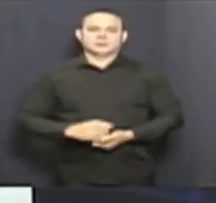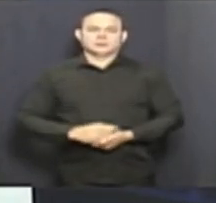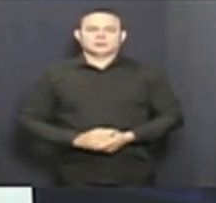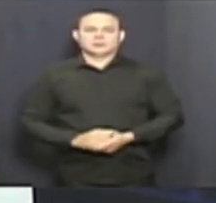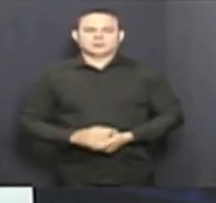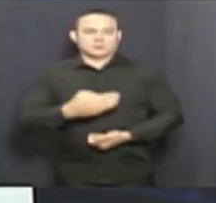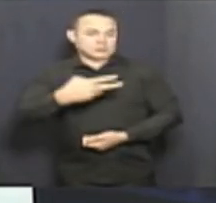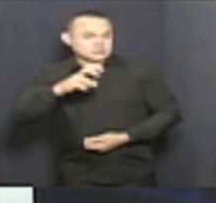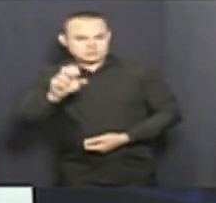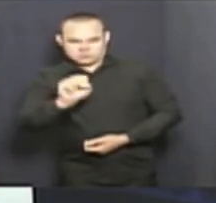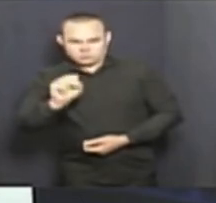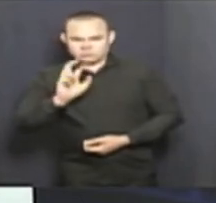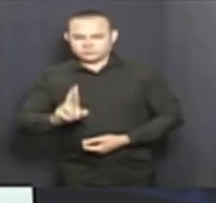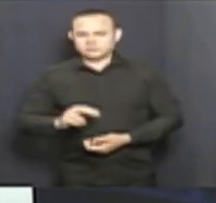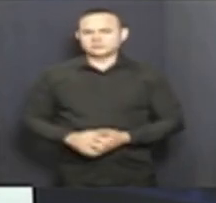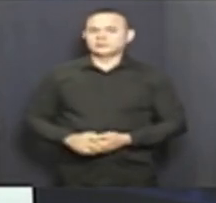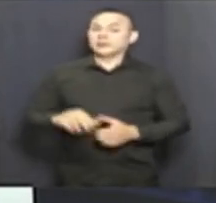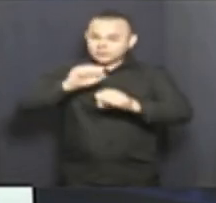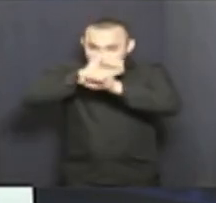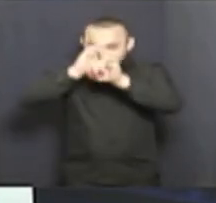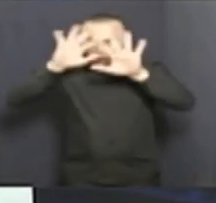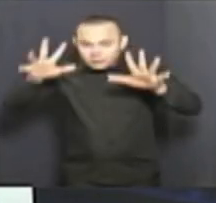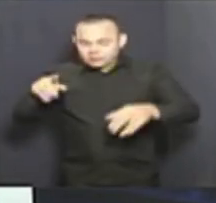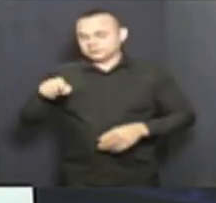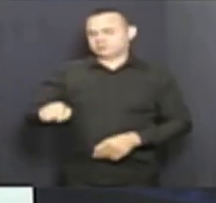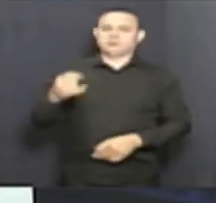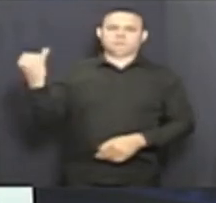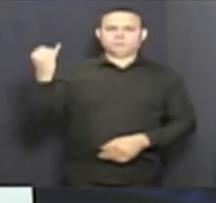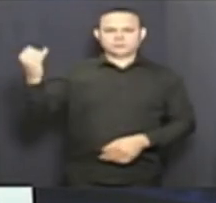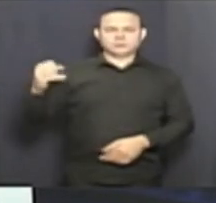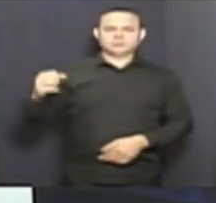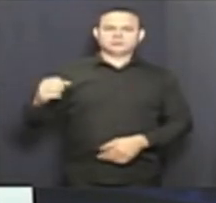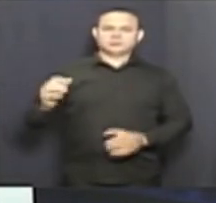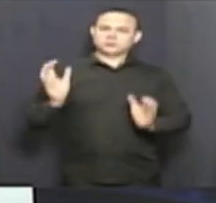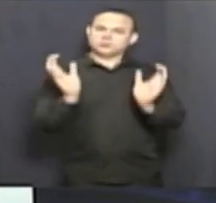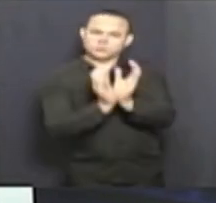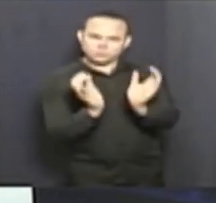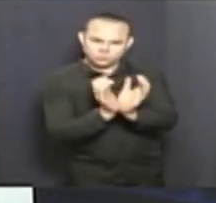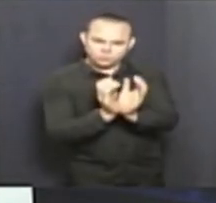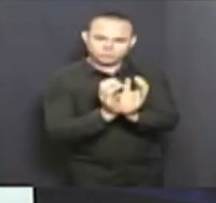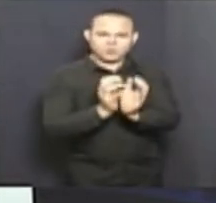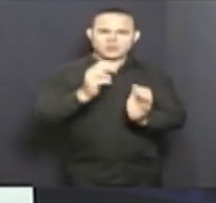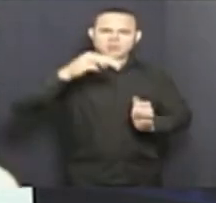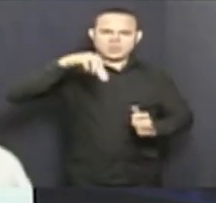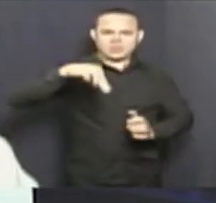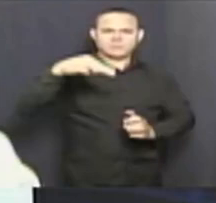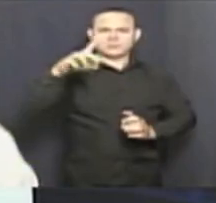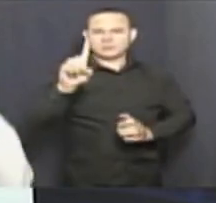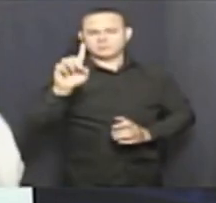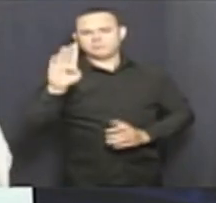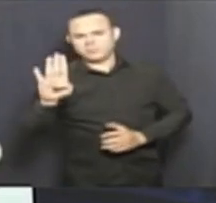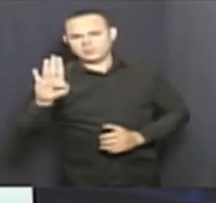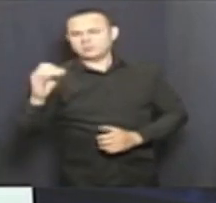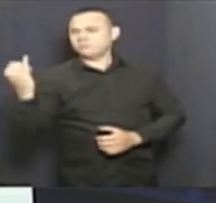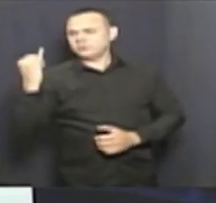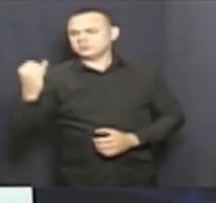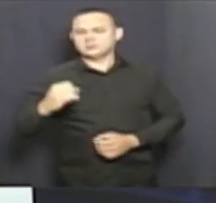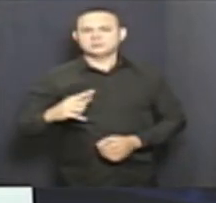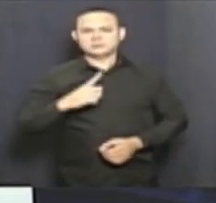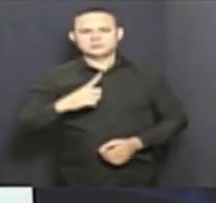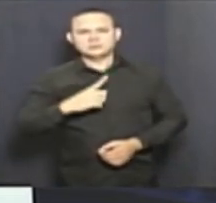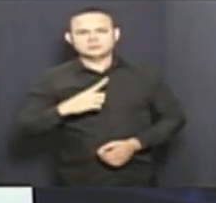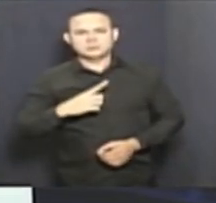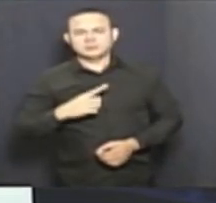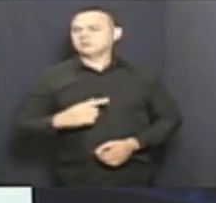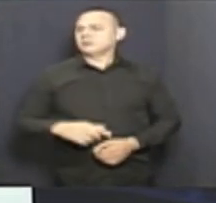clareza desse problema o candidato é importante ressaltar que o mdb que o psdb faça com que saem esses programas do papel nós do partido dos trabalhadores